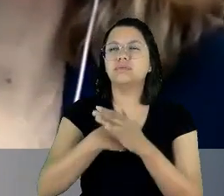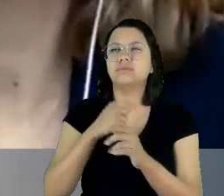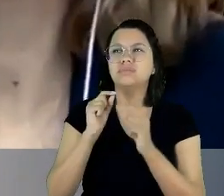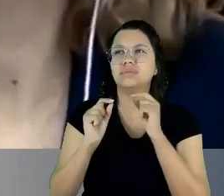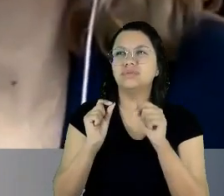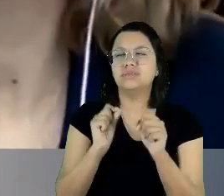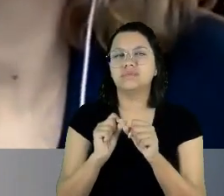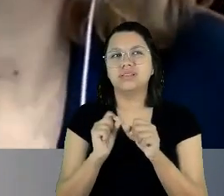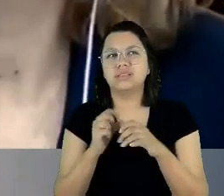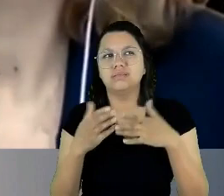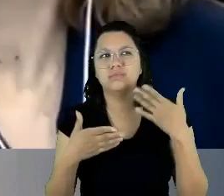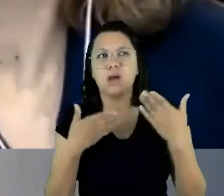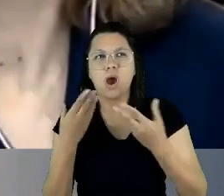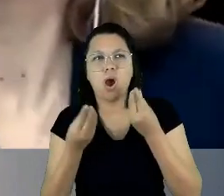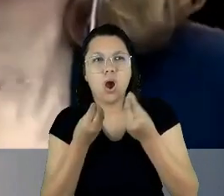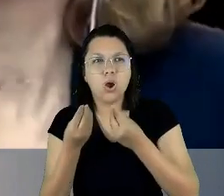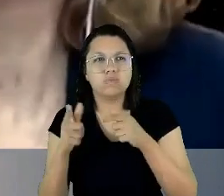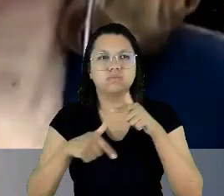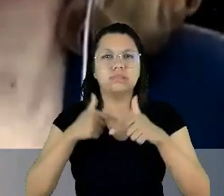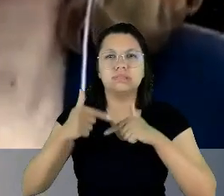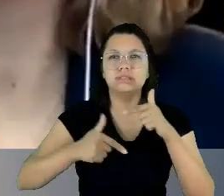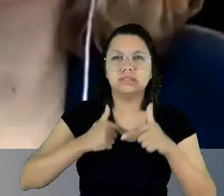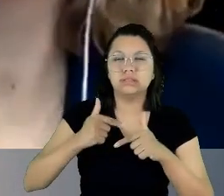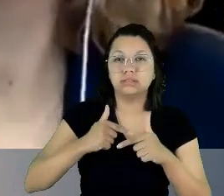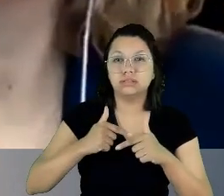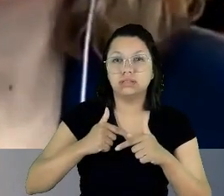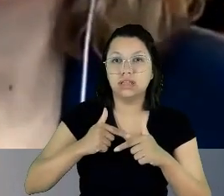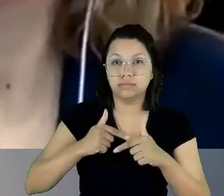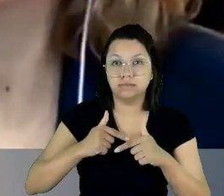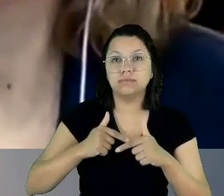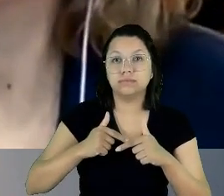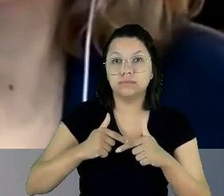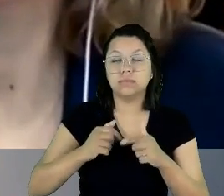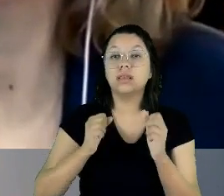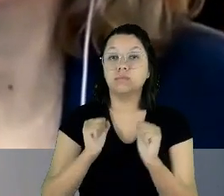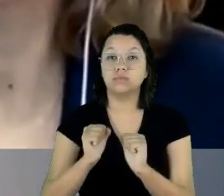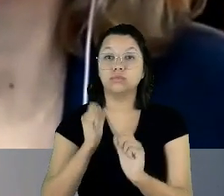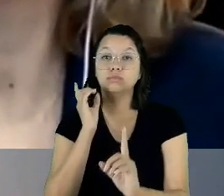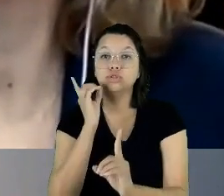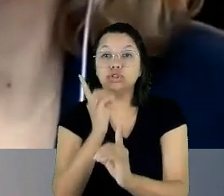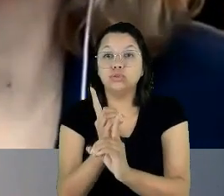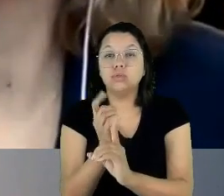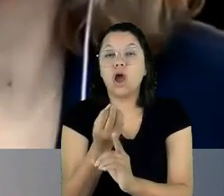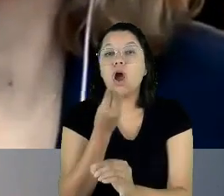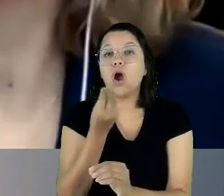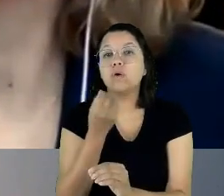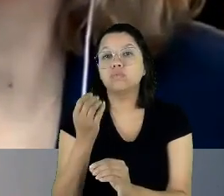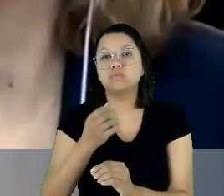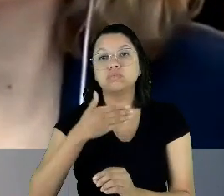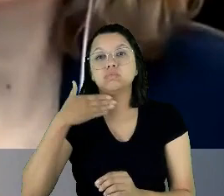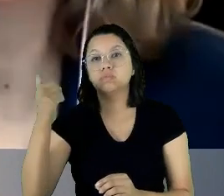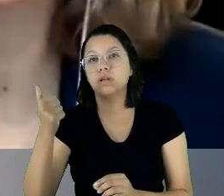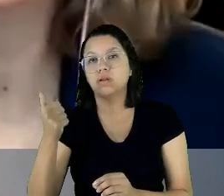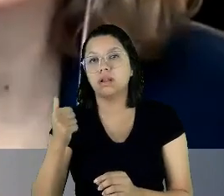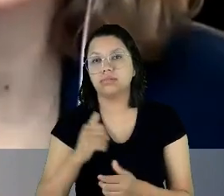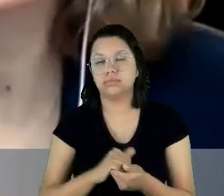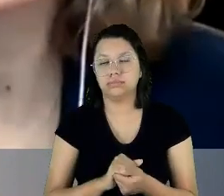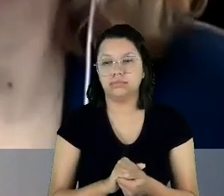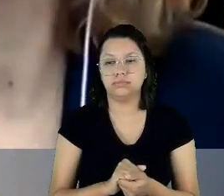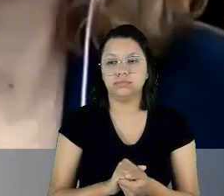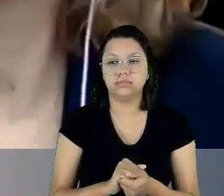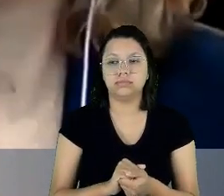o que fazemos, o que estamos fazendo, como estamos trabalhando, é muito provável que possamos descobrir como melhorar o que antes era visto como